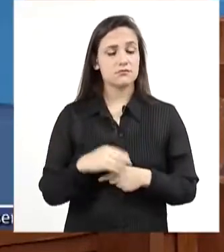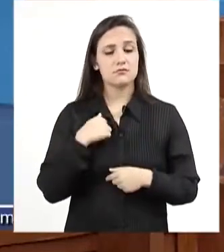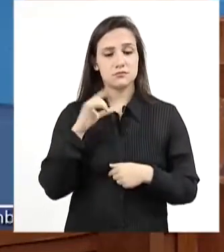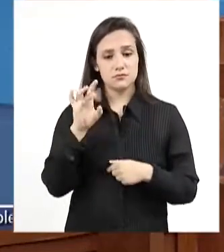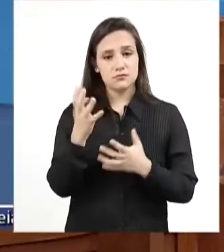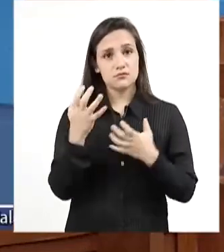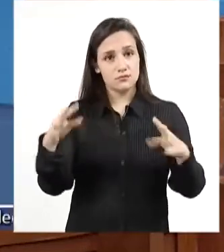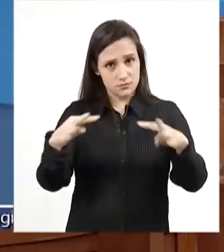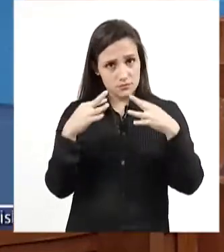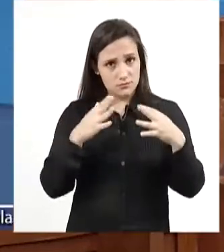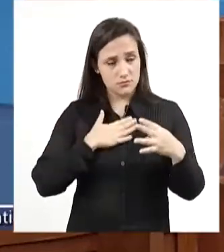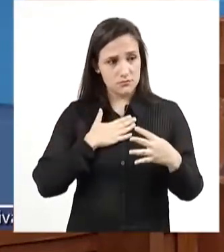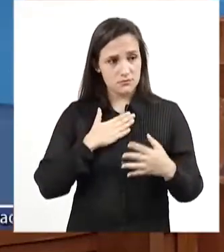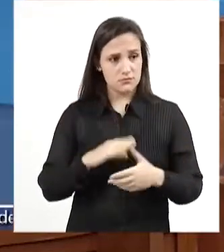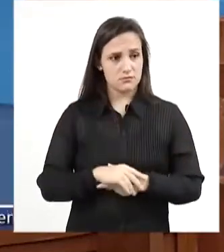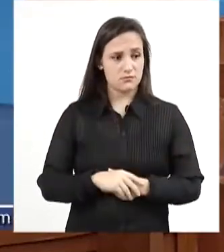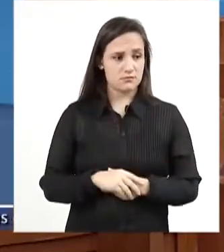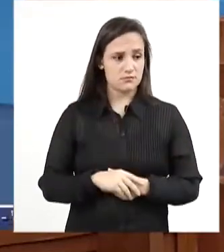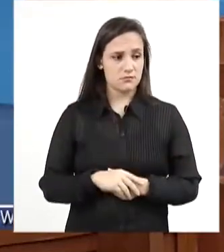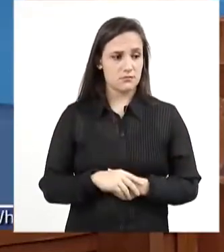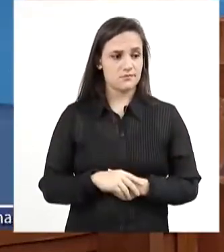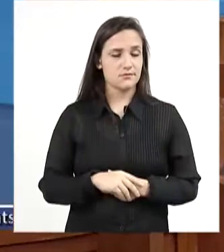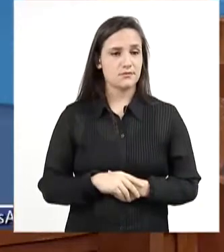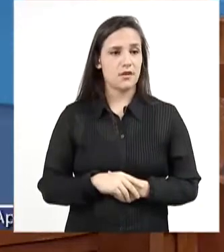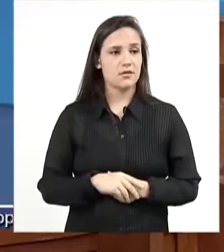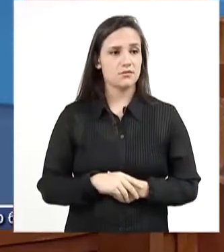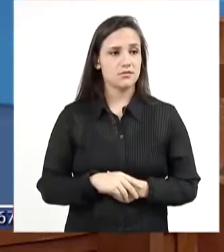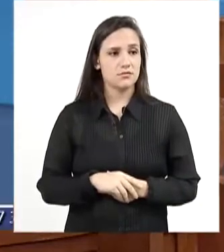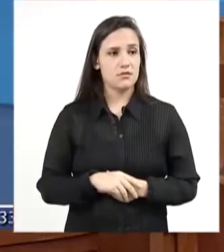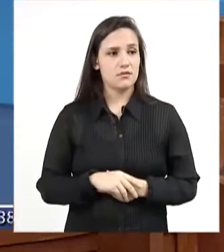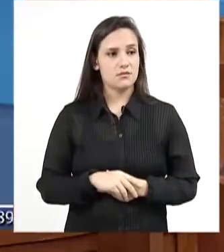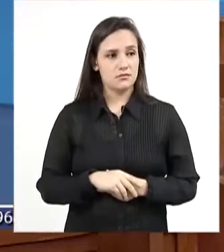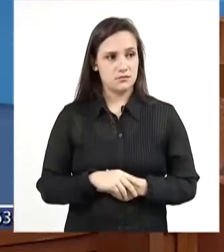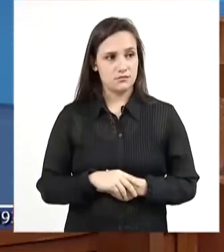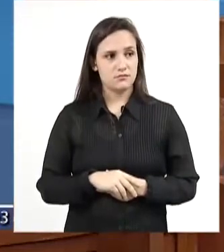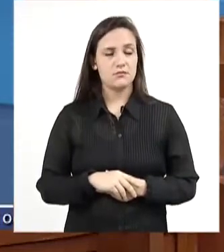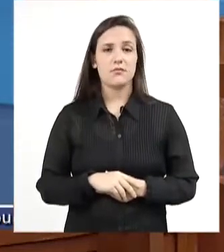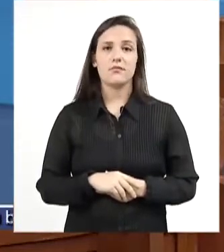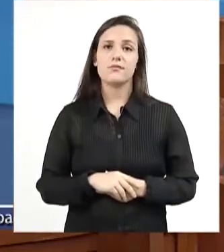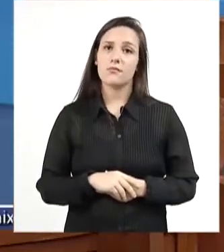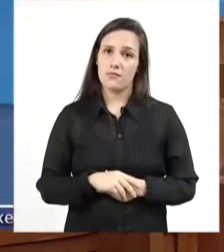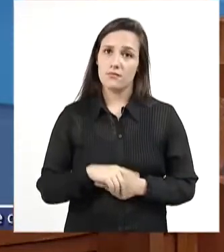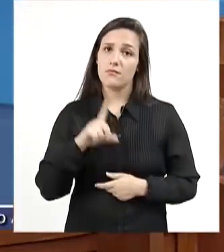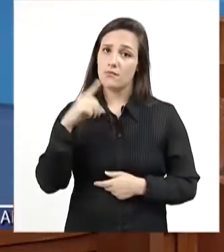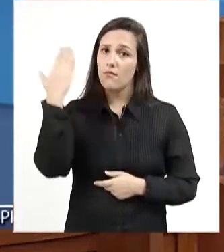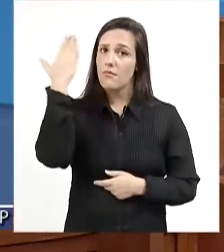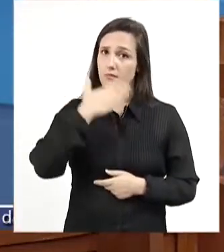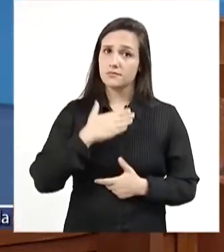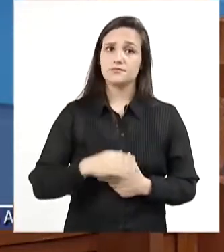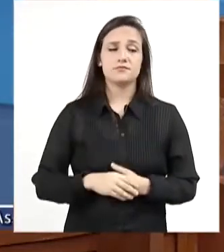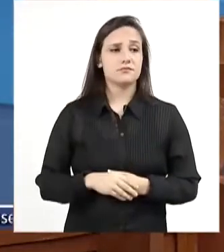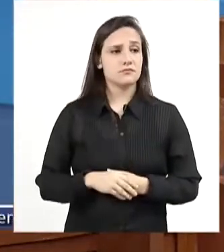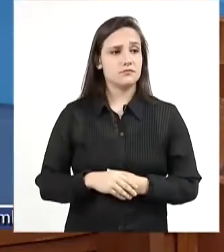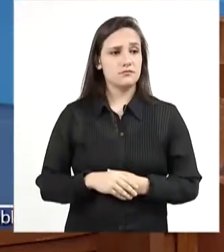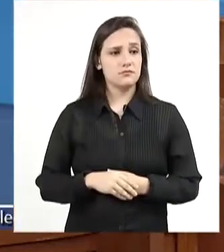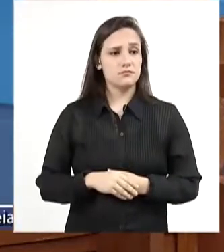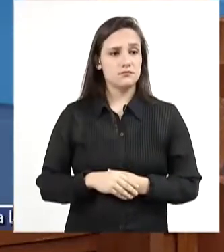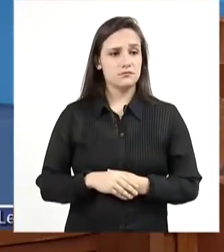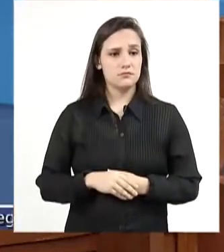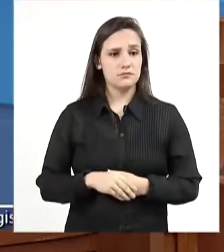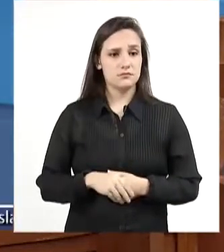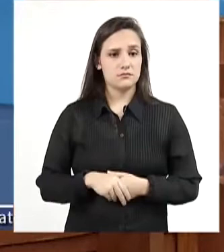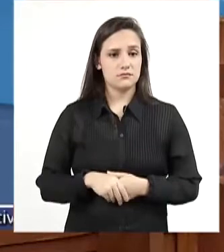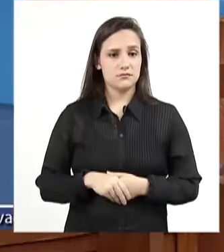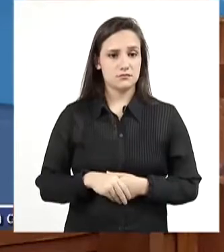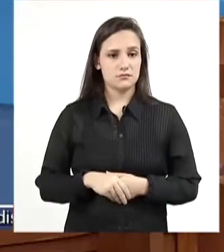ouçam. Na verdade, senhor presidente, esta é a prova inequívoca.